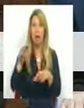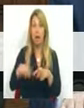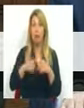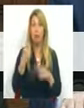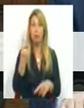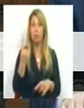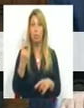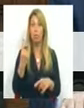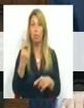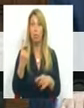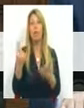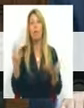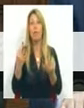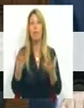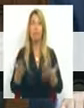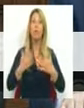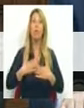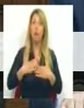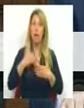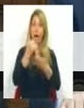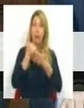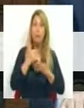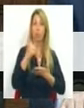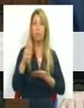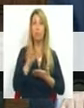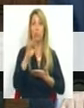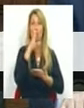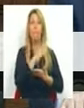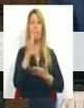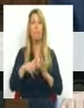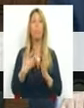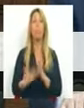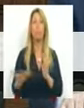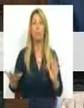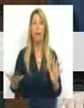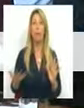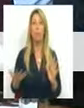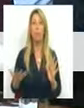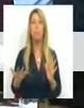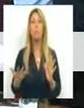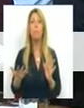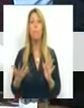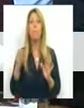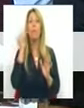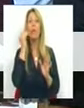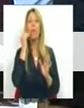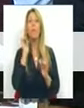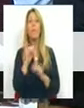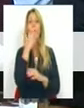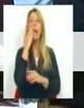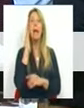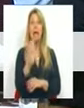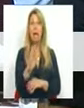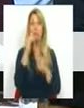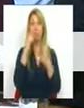da mudança, foi-nos dado total apoio para executar este plano. E qual foi, como é que foi a postura que foi